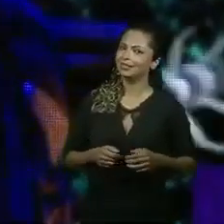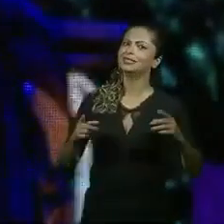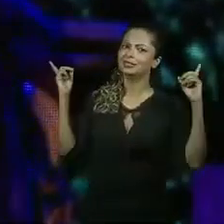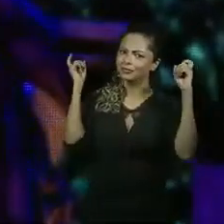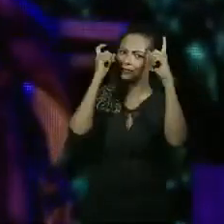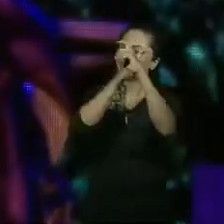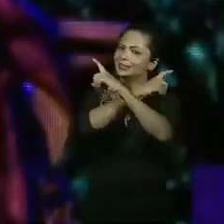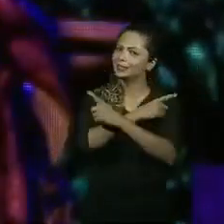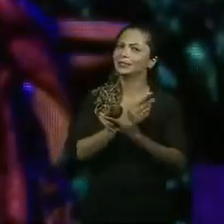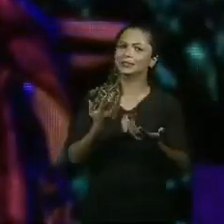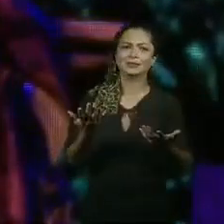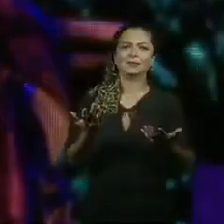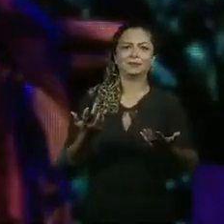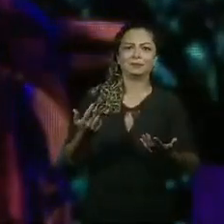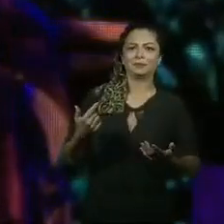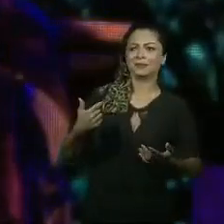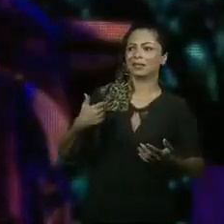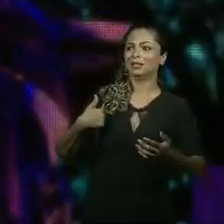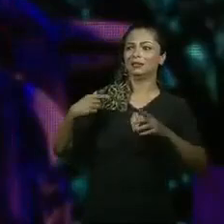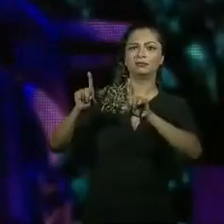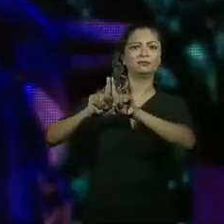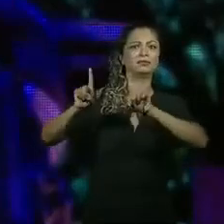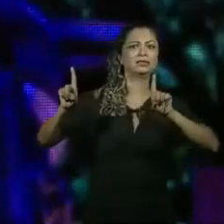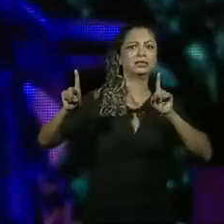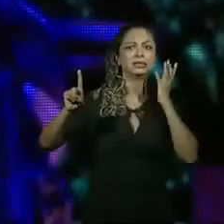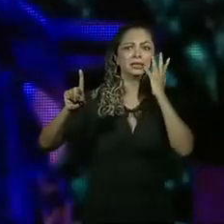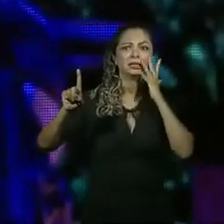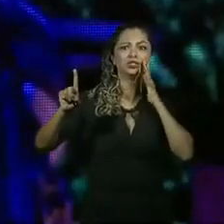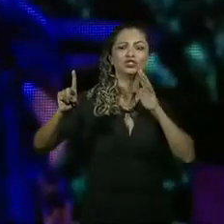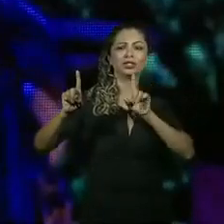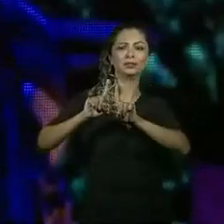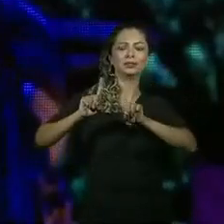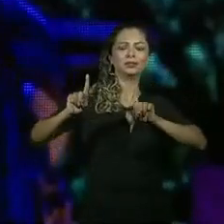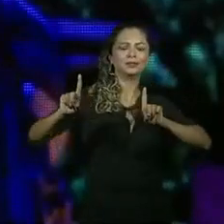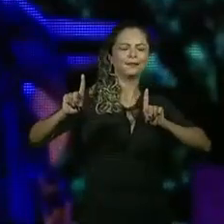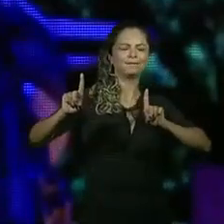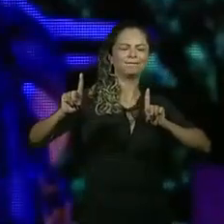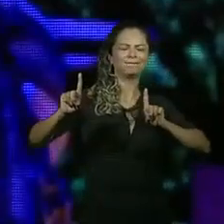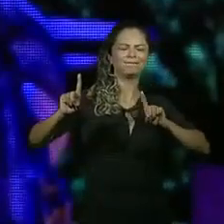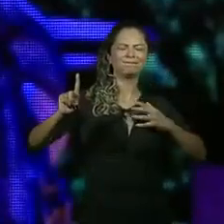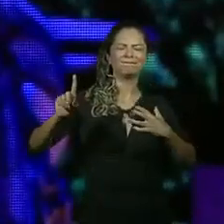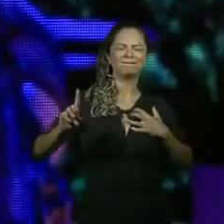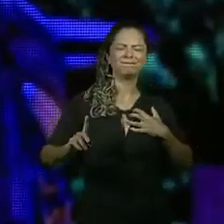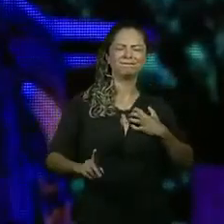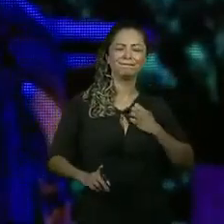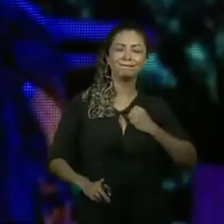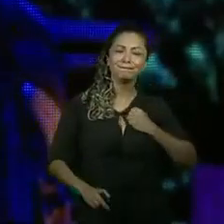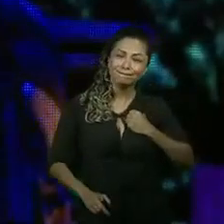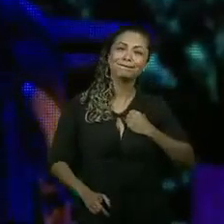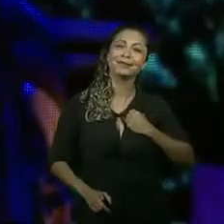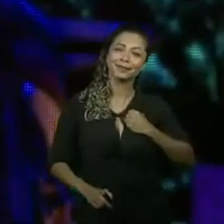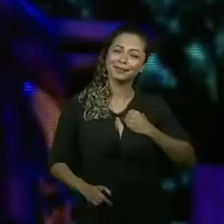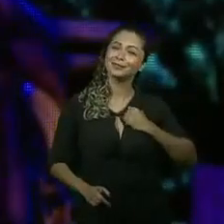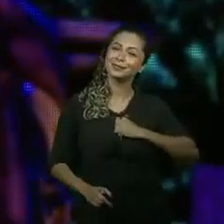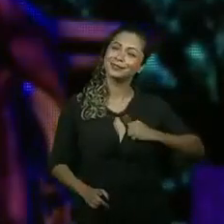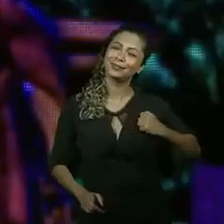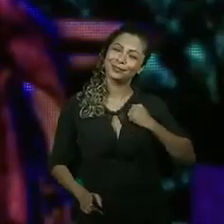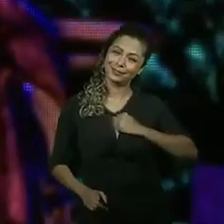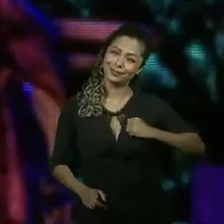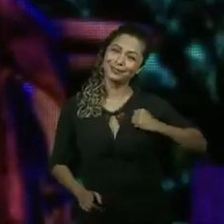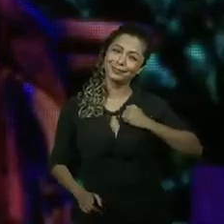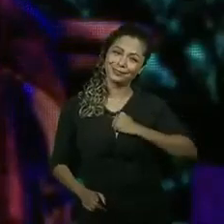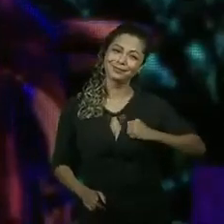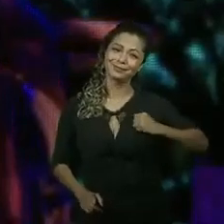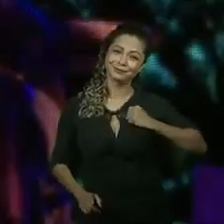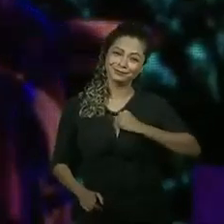fico alguns dias longe deles, né? E a saudade é muito grande. Mas